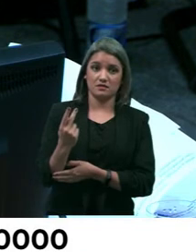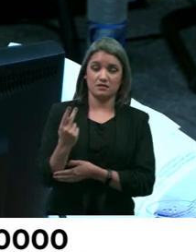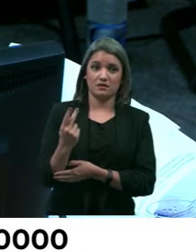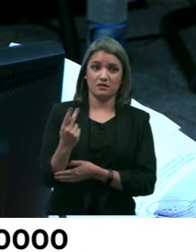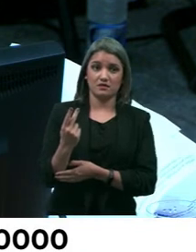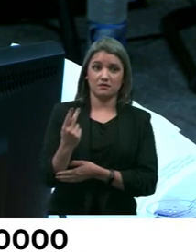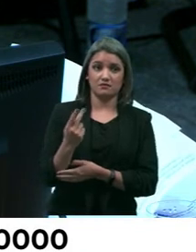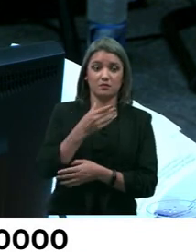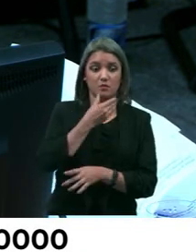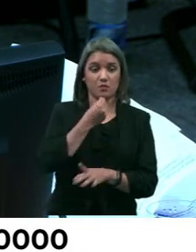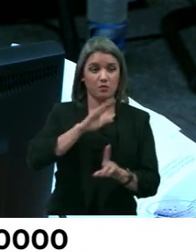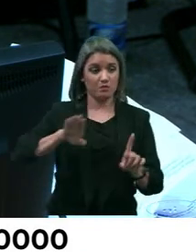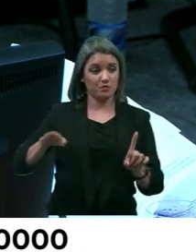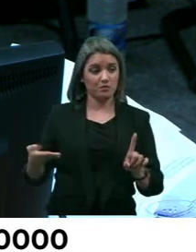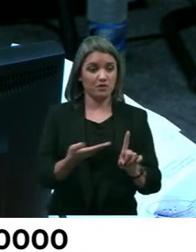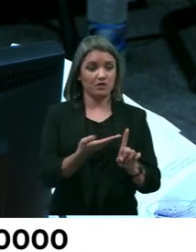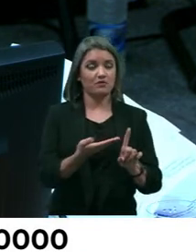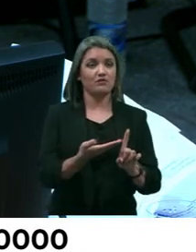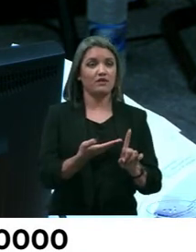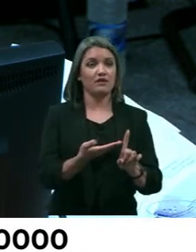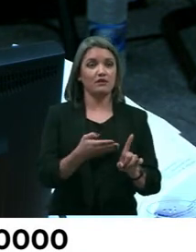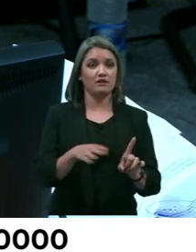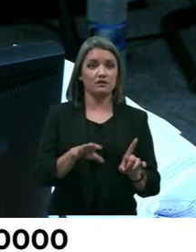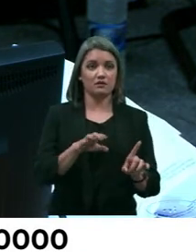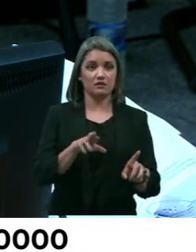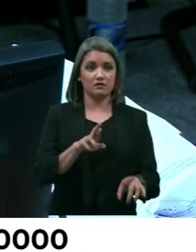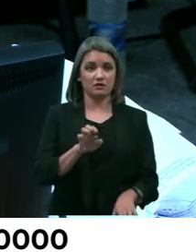para um réu que